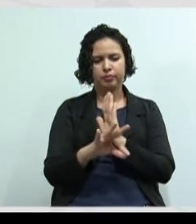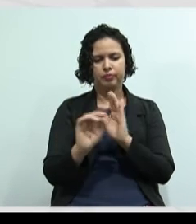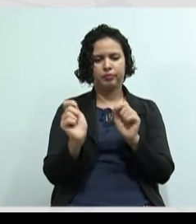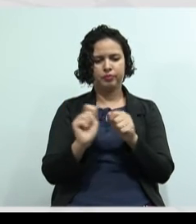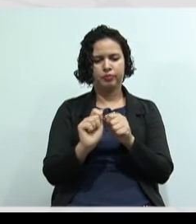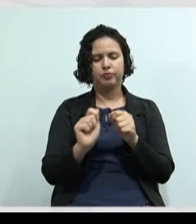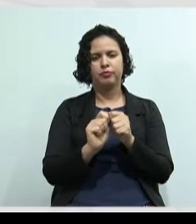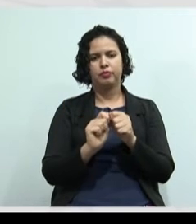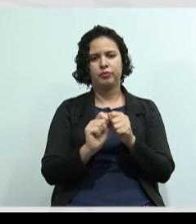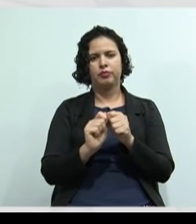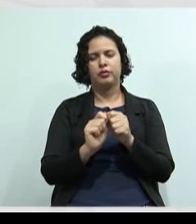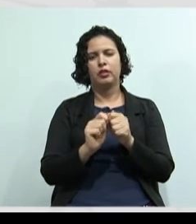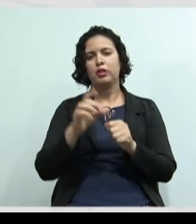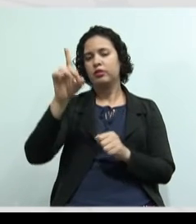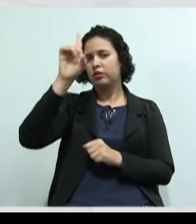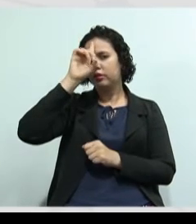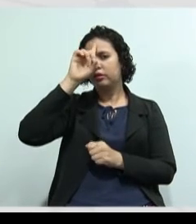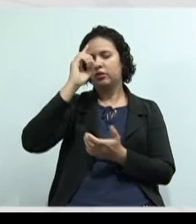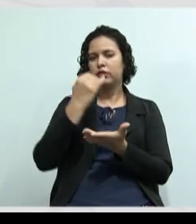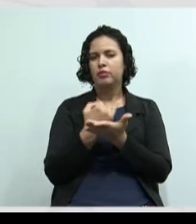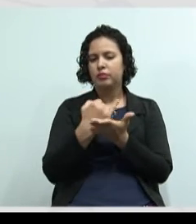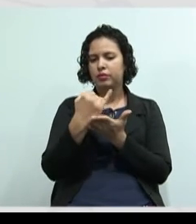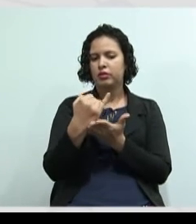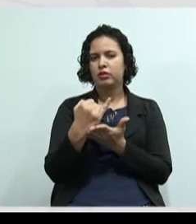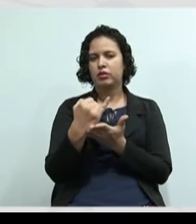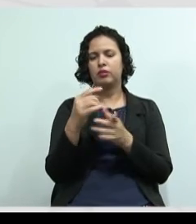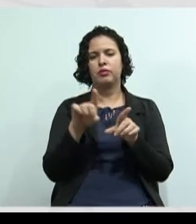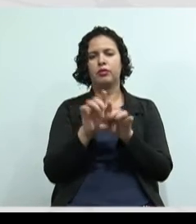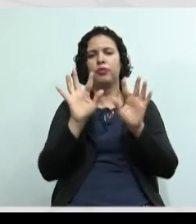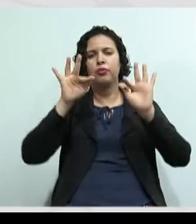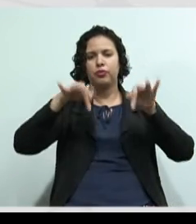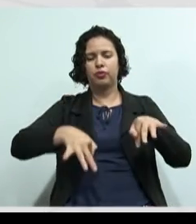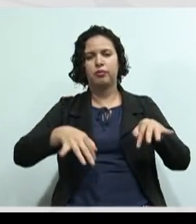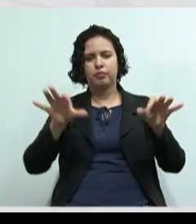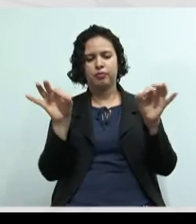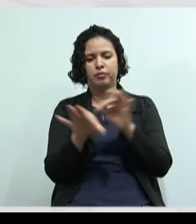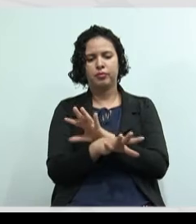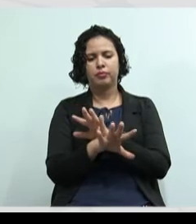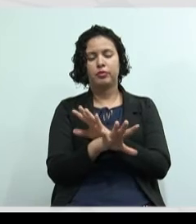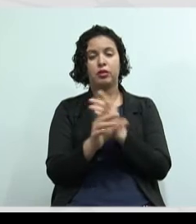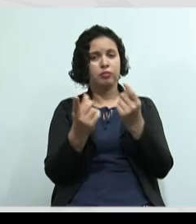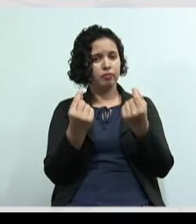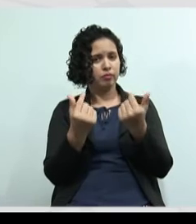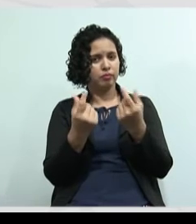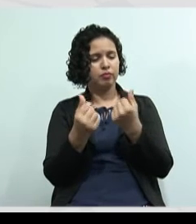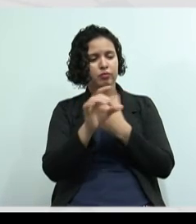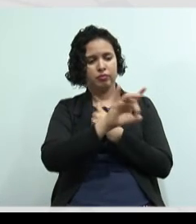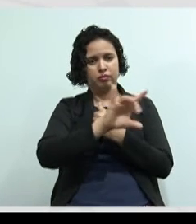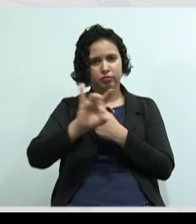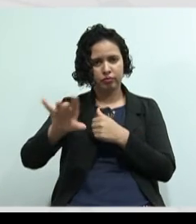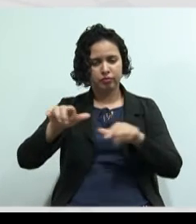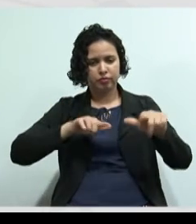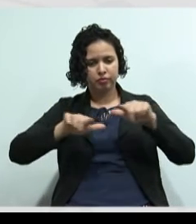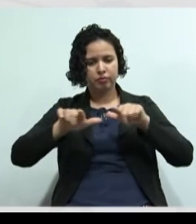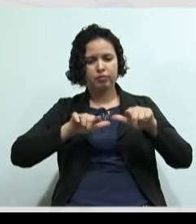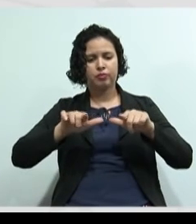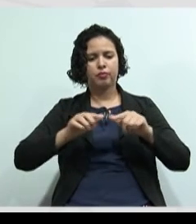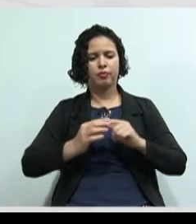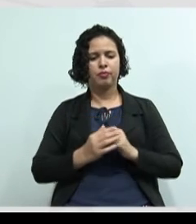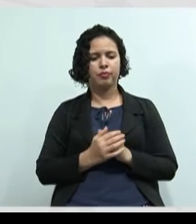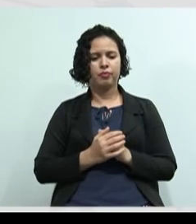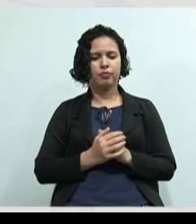de início e fim previsto para cada ação, orçamento alocado para cada ação, responsável pela execução de cada